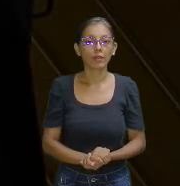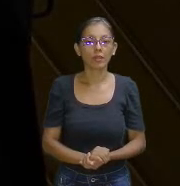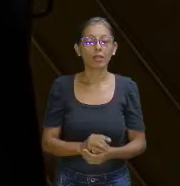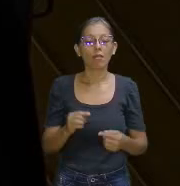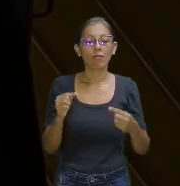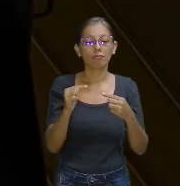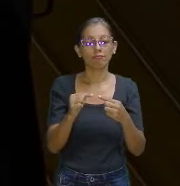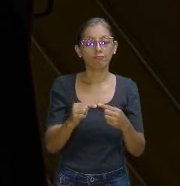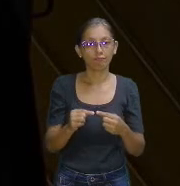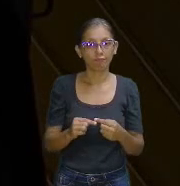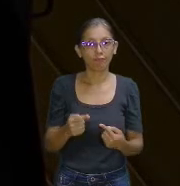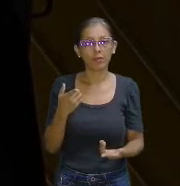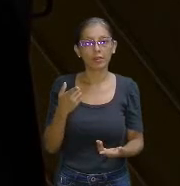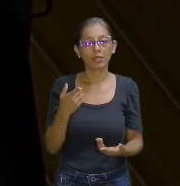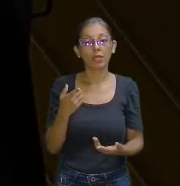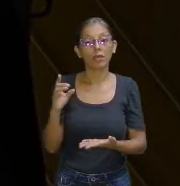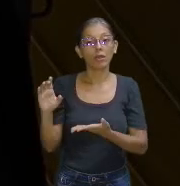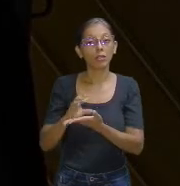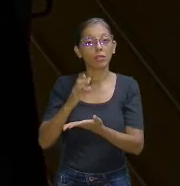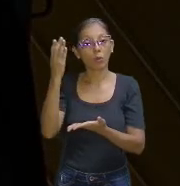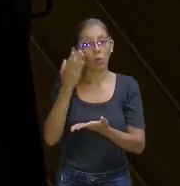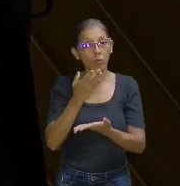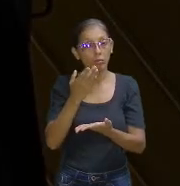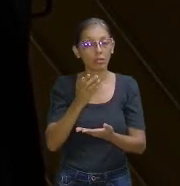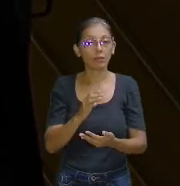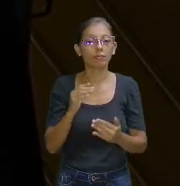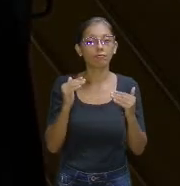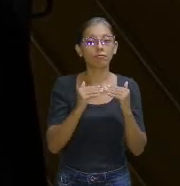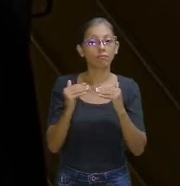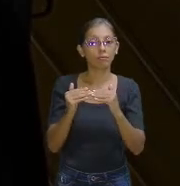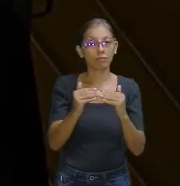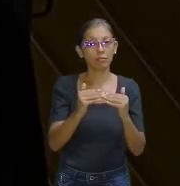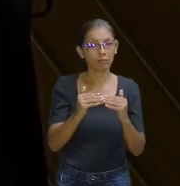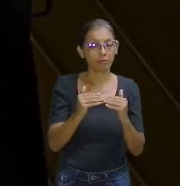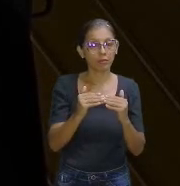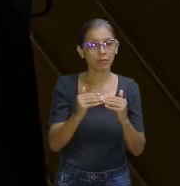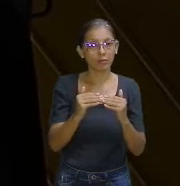contas indica ausência de campanha efetiva. 6.